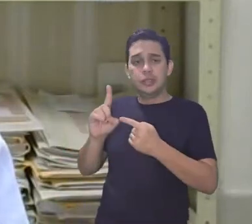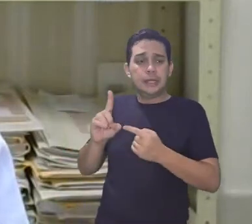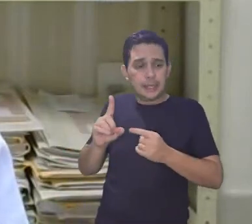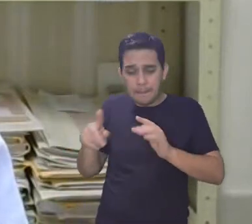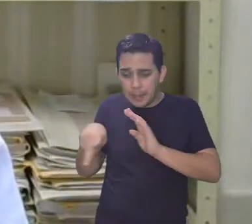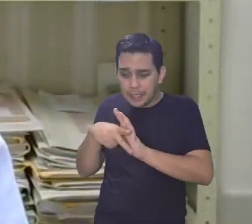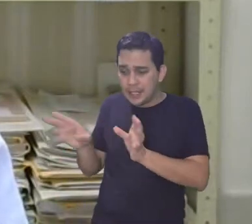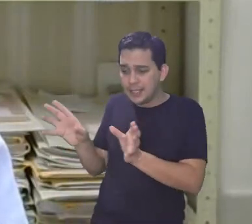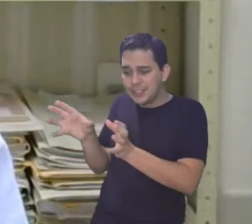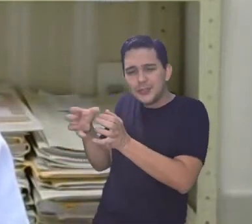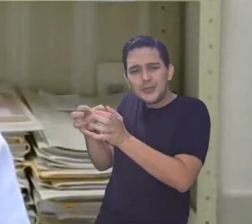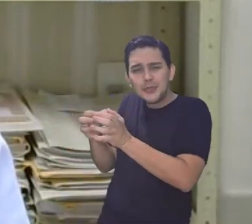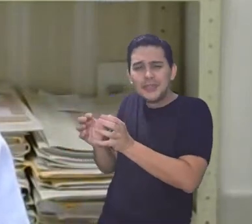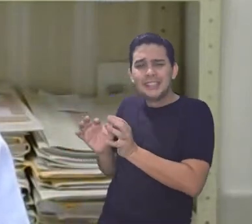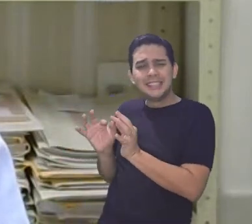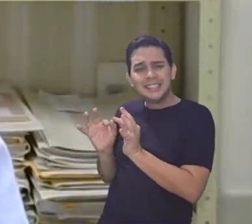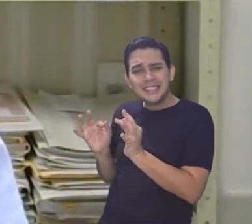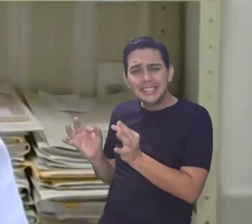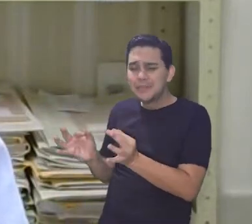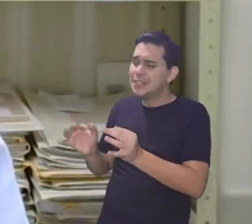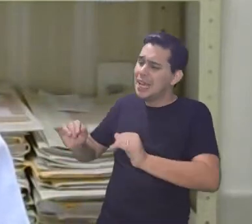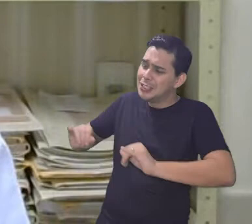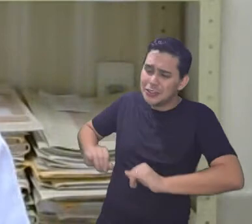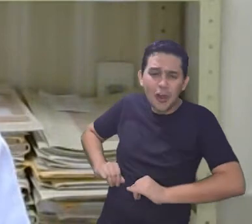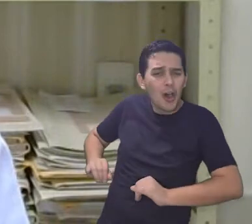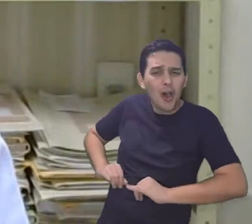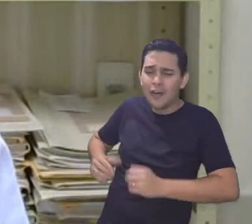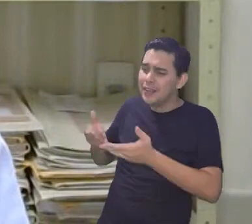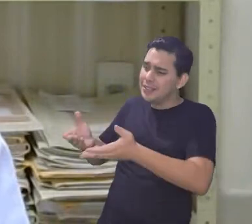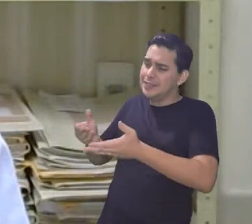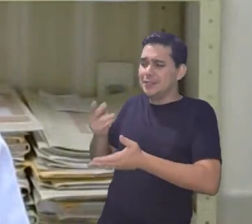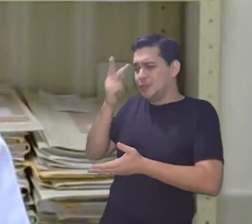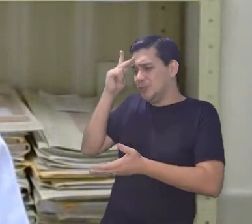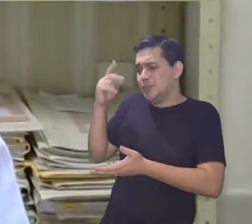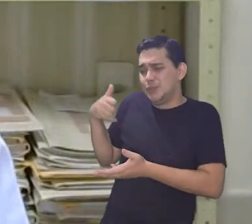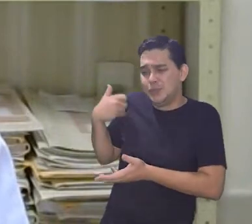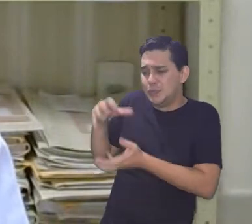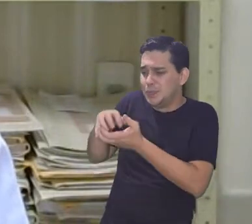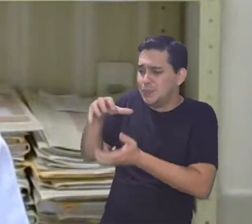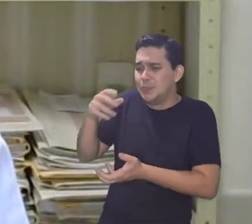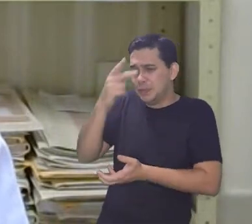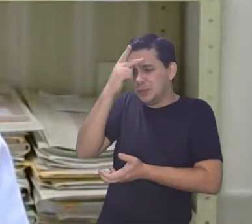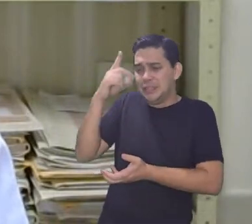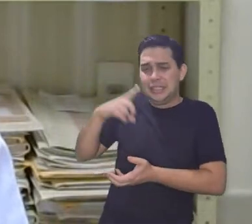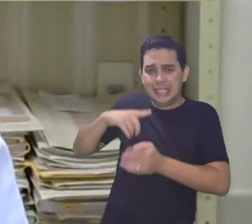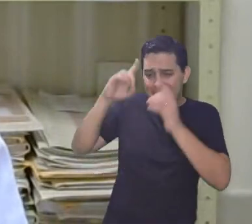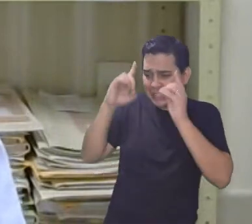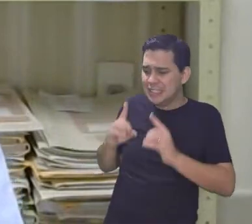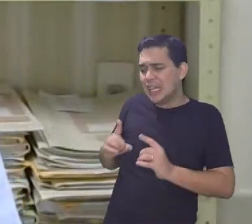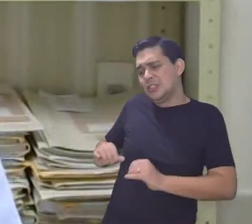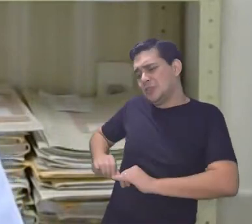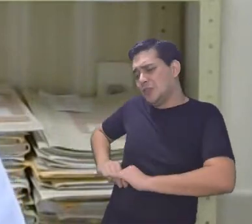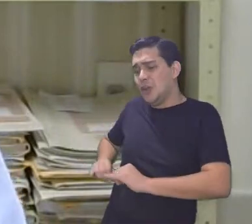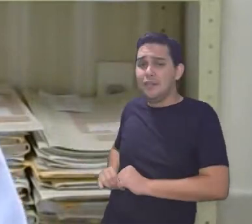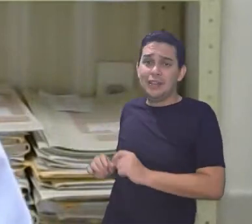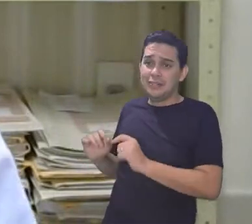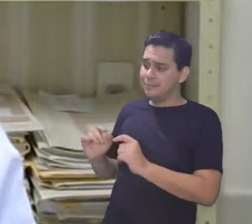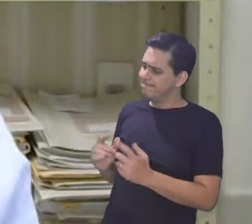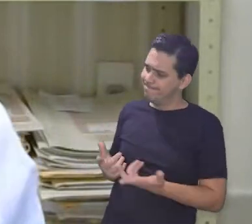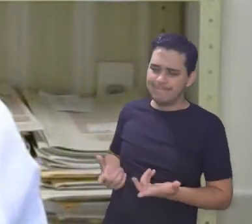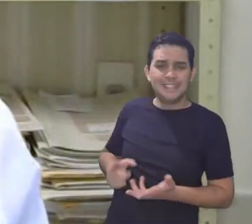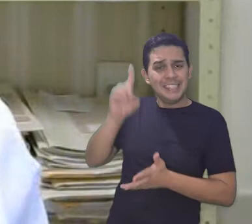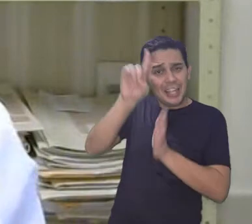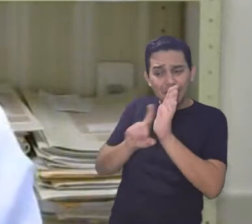populacionais que já são tão aviltados, eles sejam efetivados, né? Muitas vezes a gente vê que